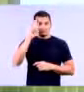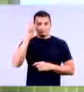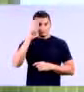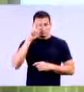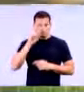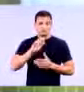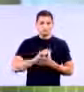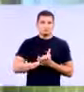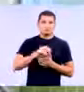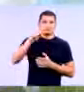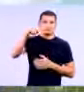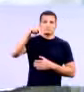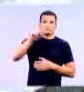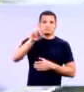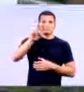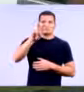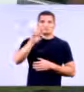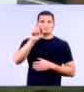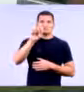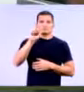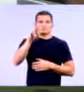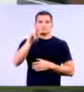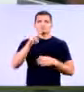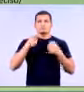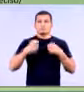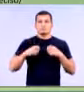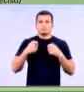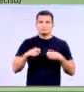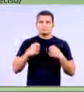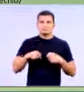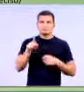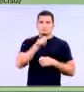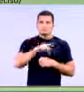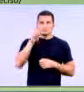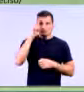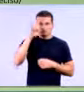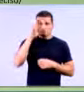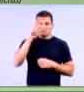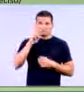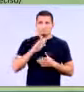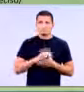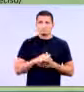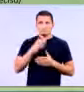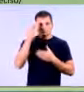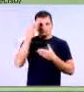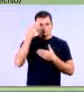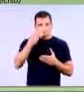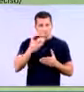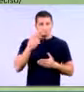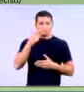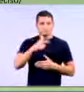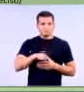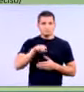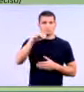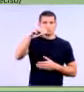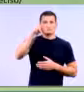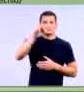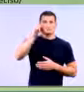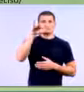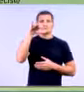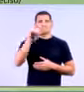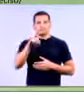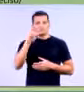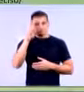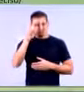navegar é preciso. O poema que vocês viram, a declamação. Agradecer mais uma vez o Madison pela declamação, do